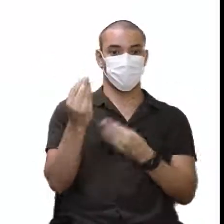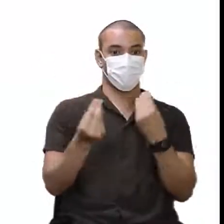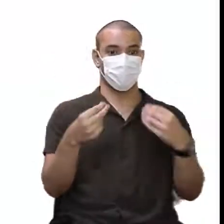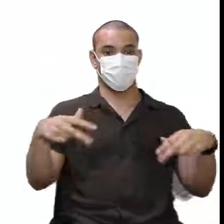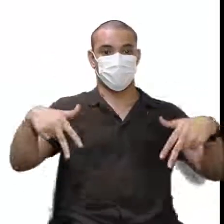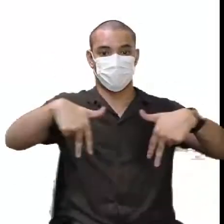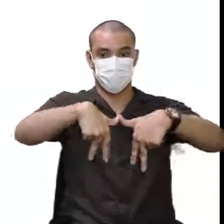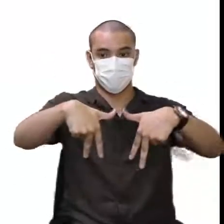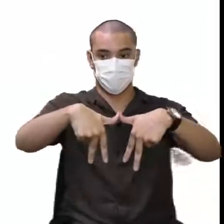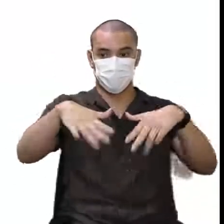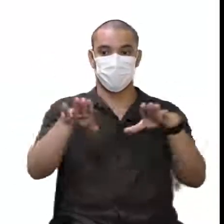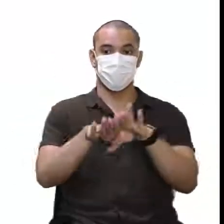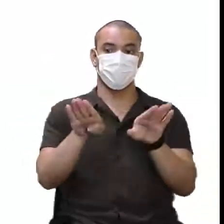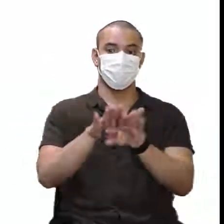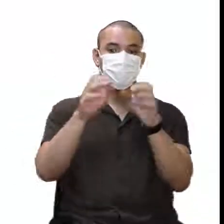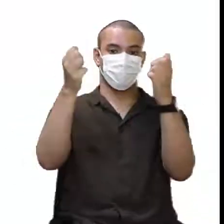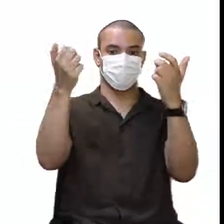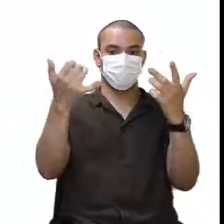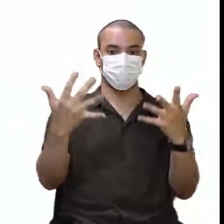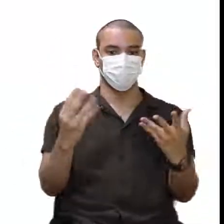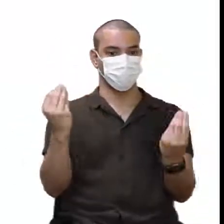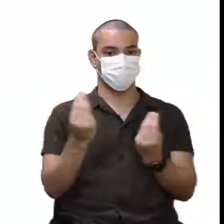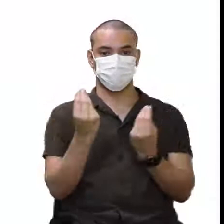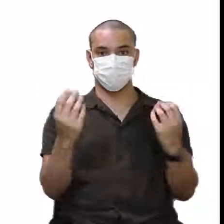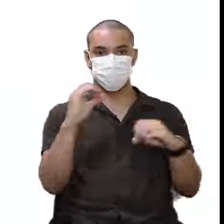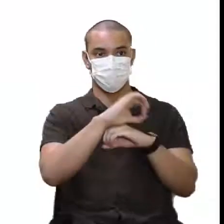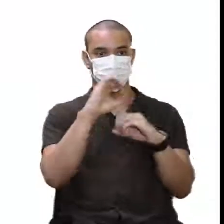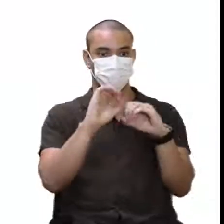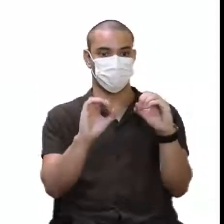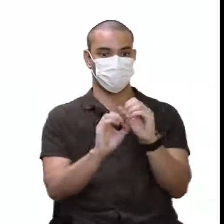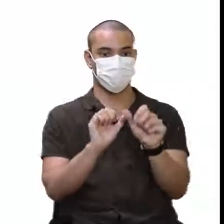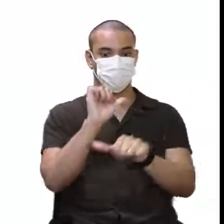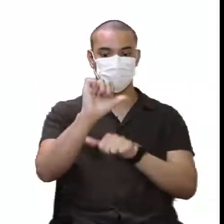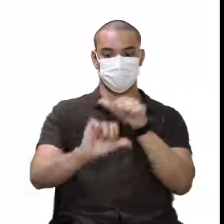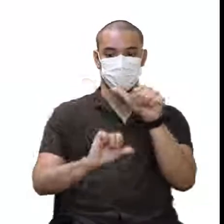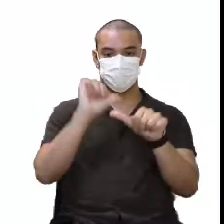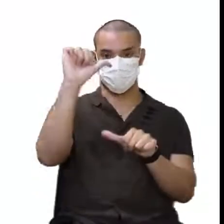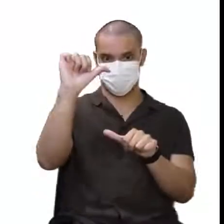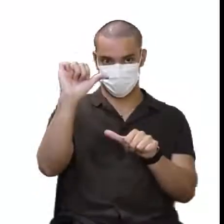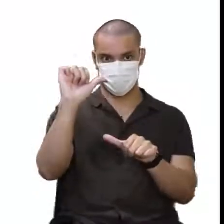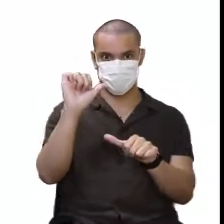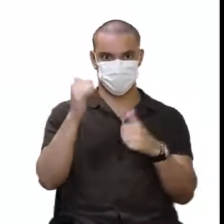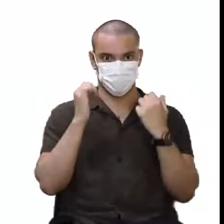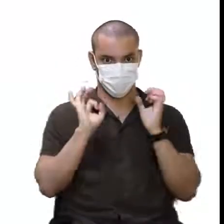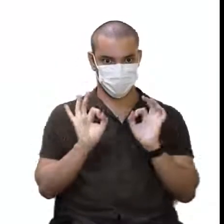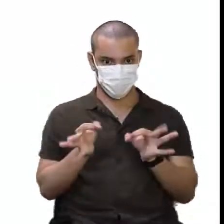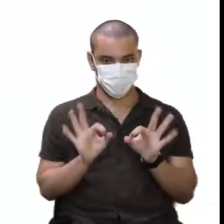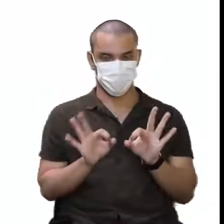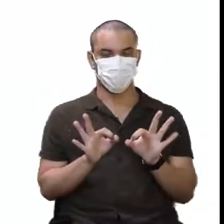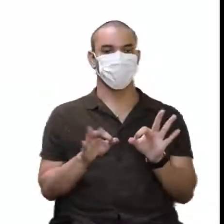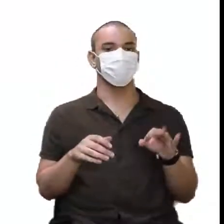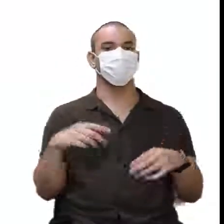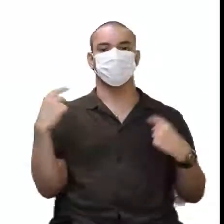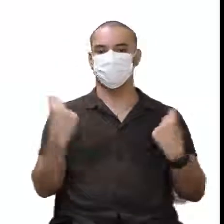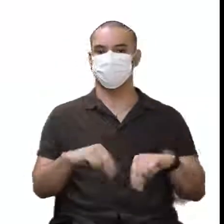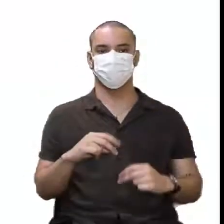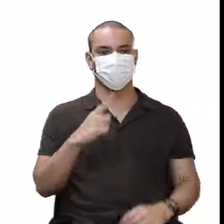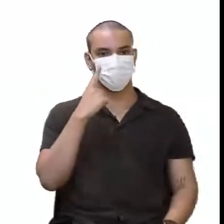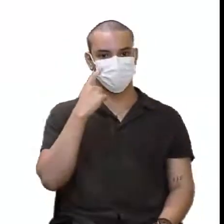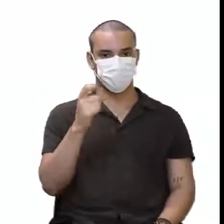sexo, identificando as anomalias ligadas a cada herança. Tranquilo? Vamos lá para o que